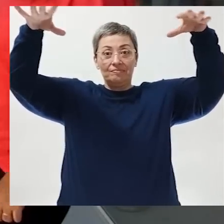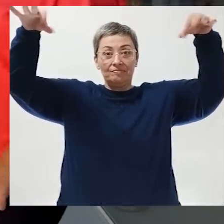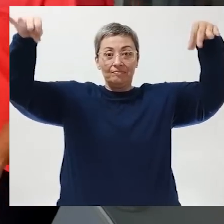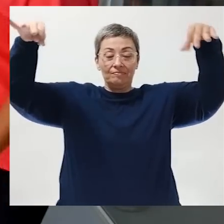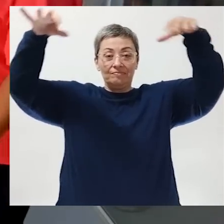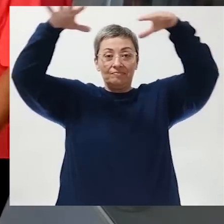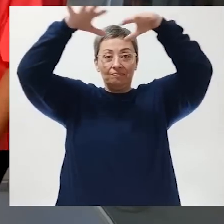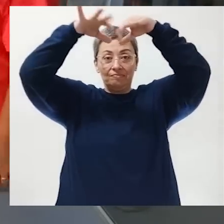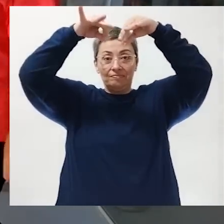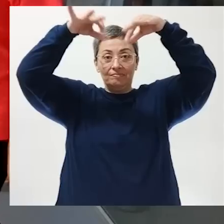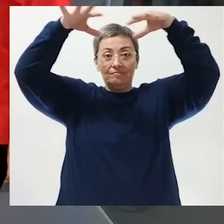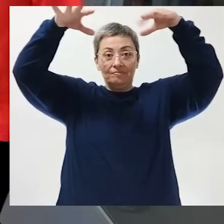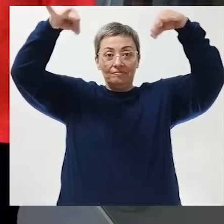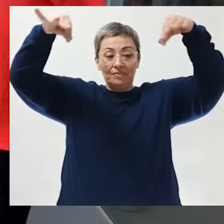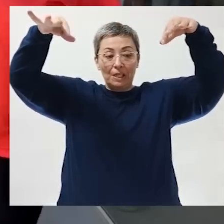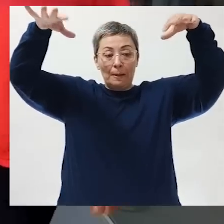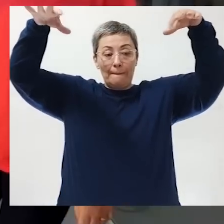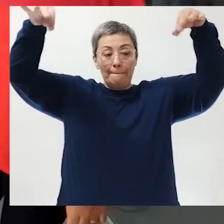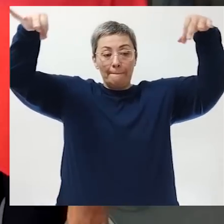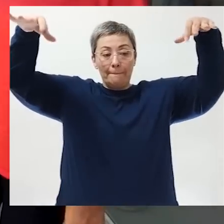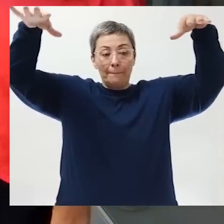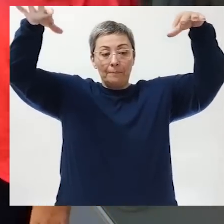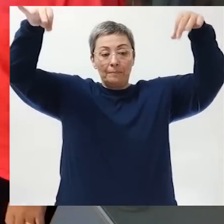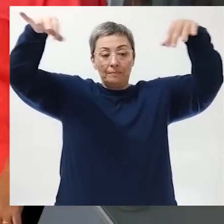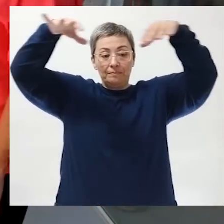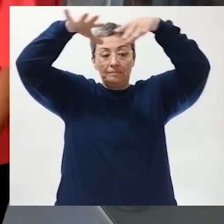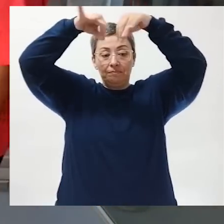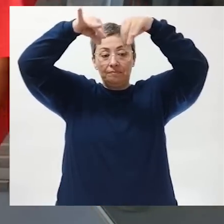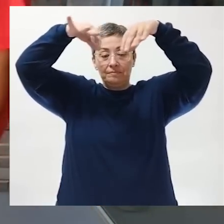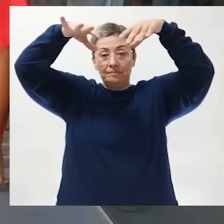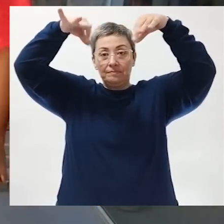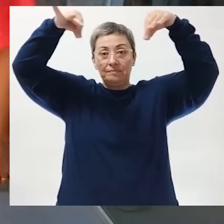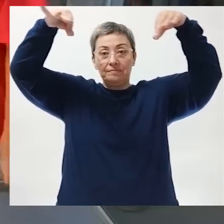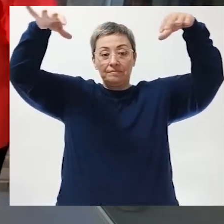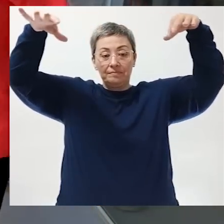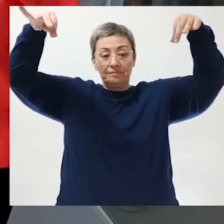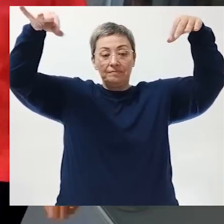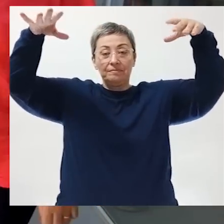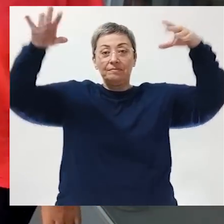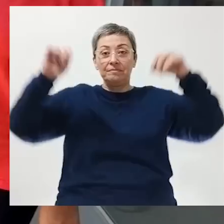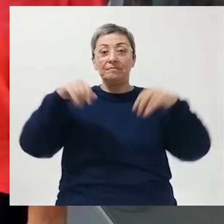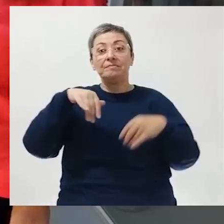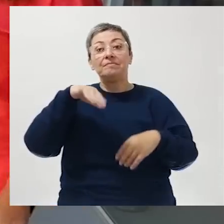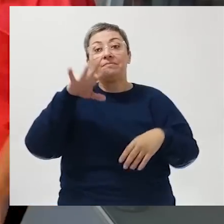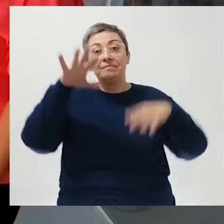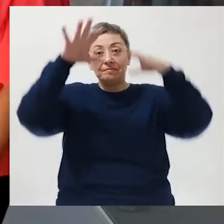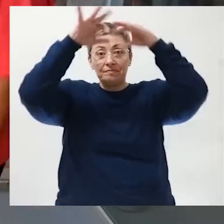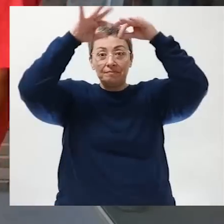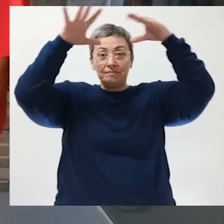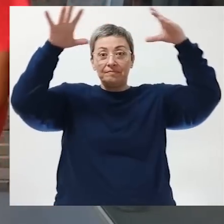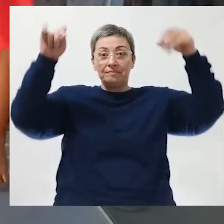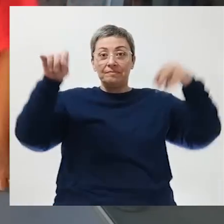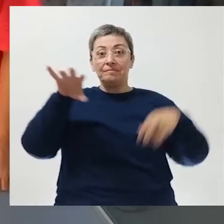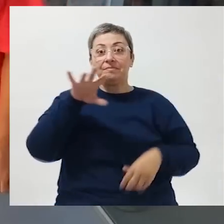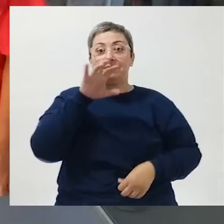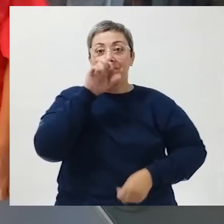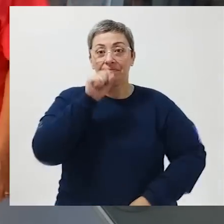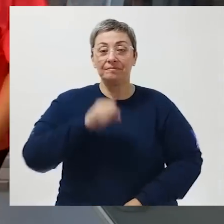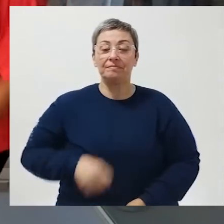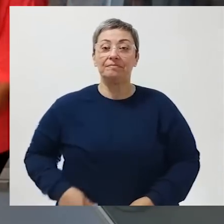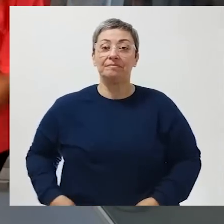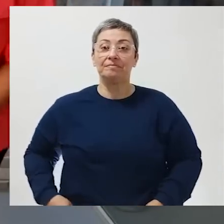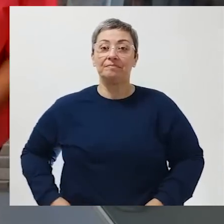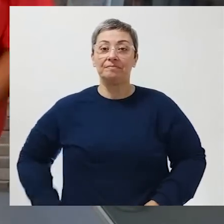prende, prende, lavadeira, prende, prende, lavadeira. Quanto mais prende, mais